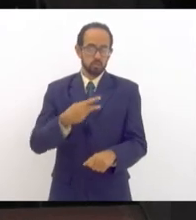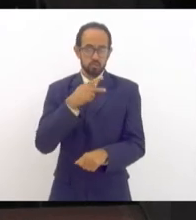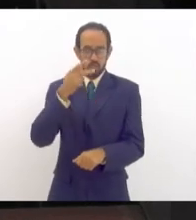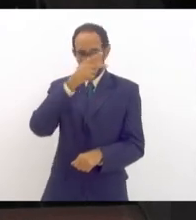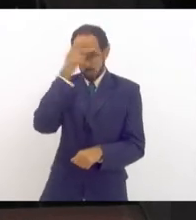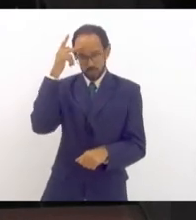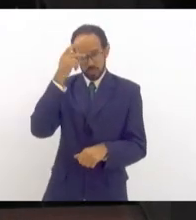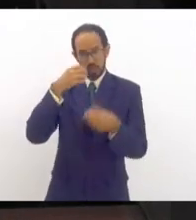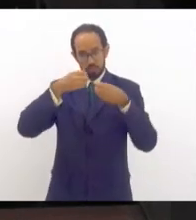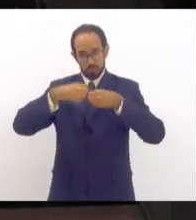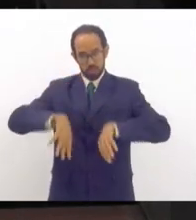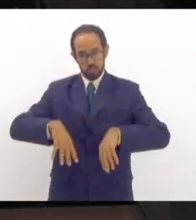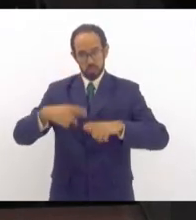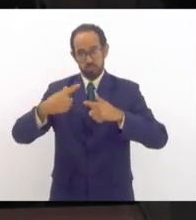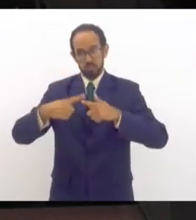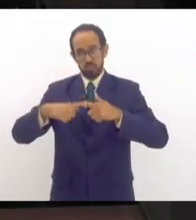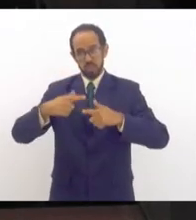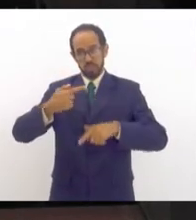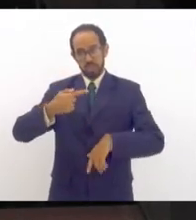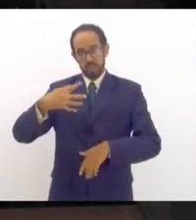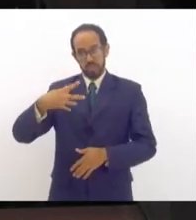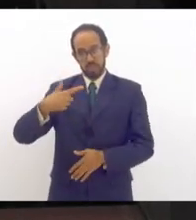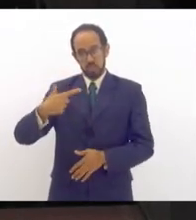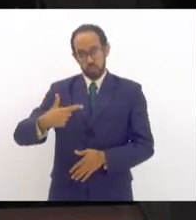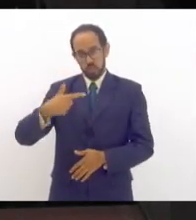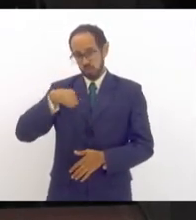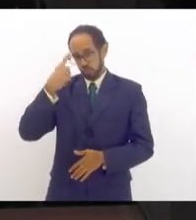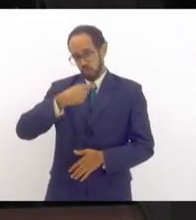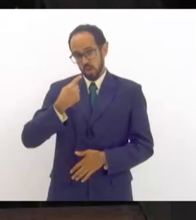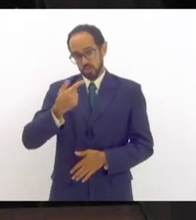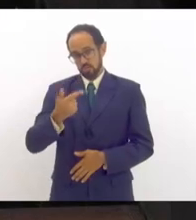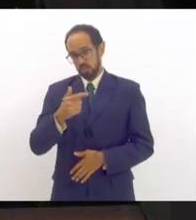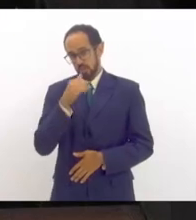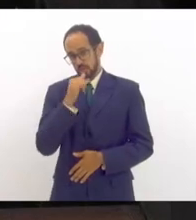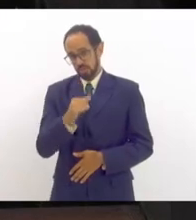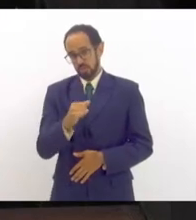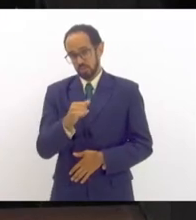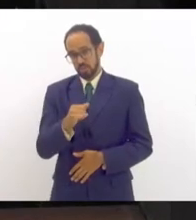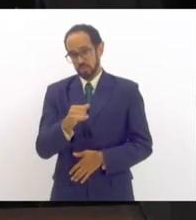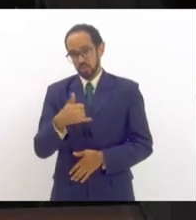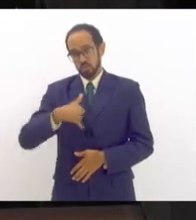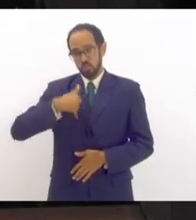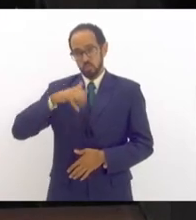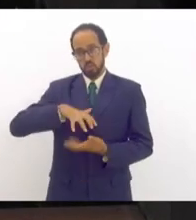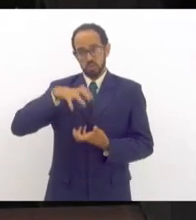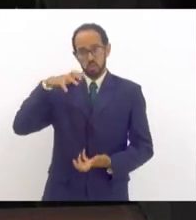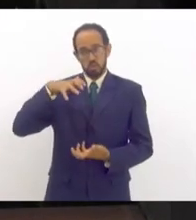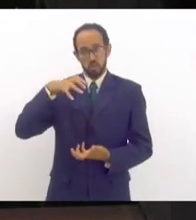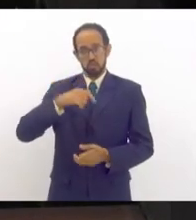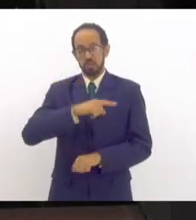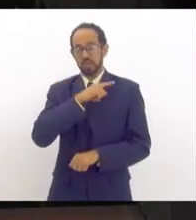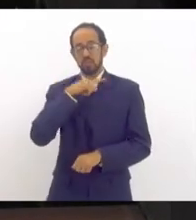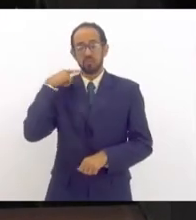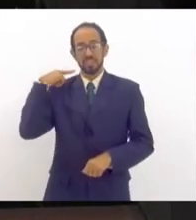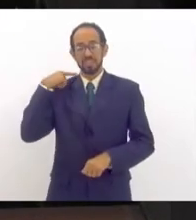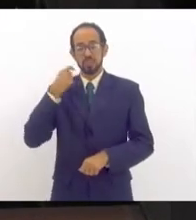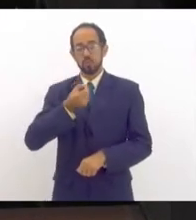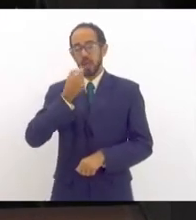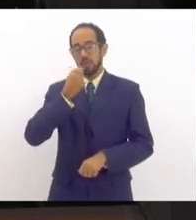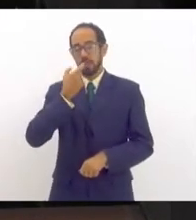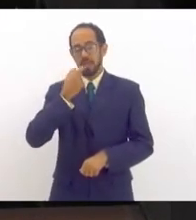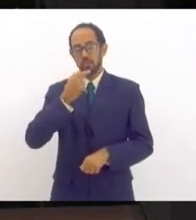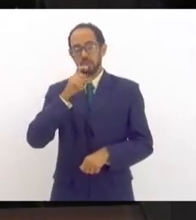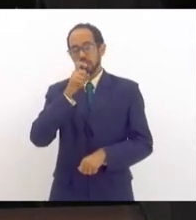no pequeno comércio Porque estão 72 horas sem luz que os idosos estão tendo o seu remédio vencido na geladeiras Porque